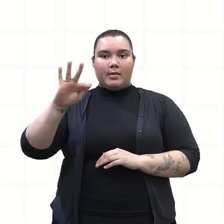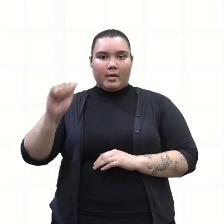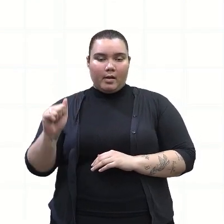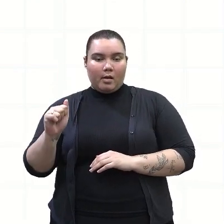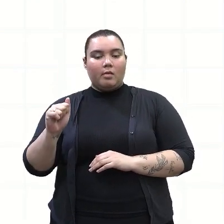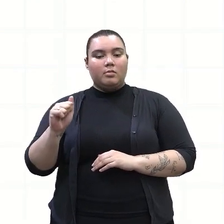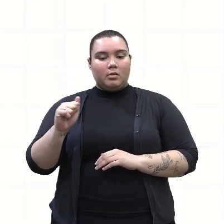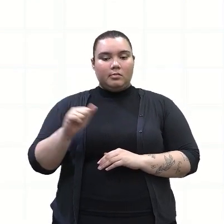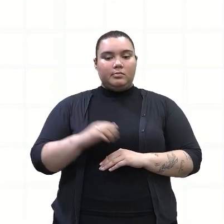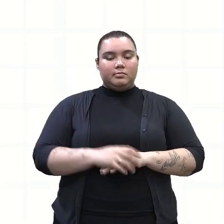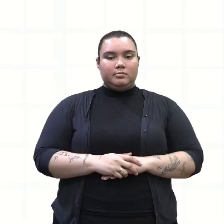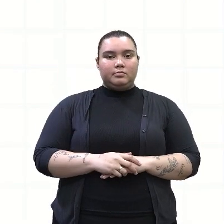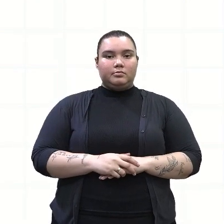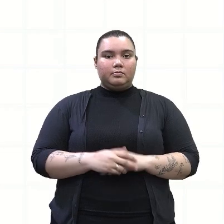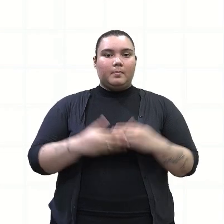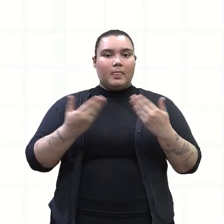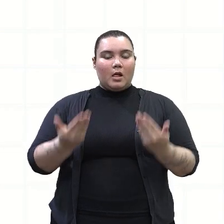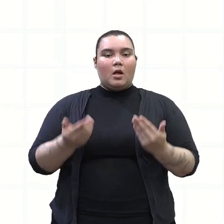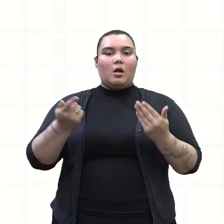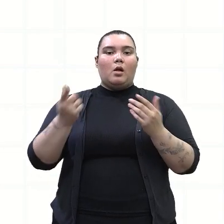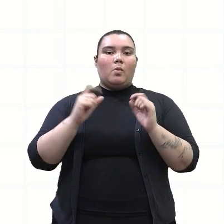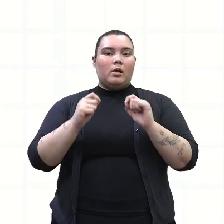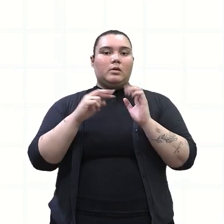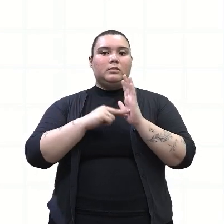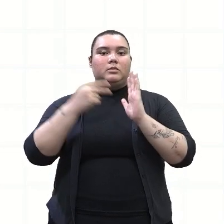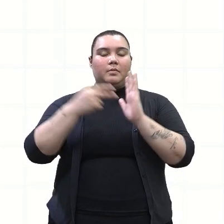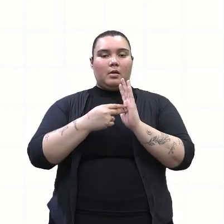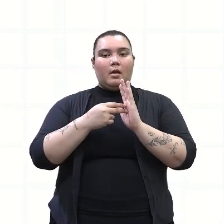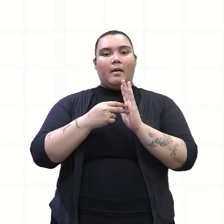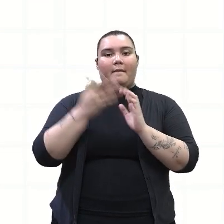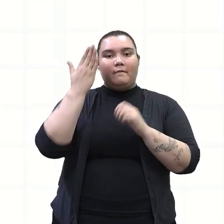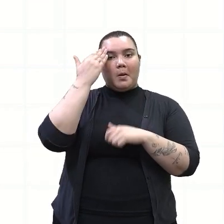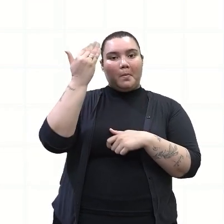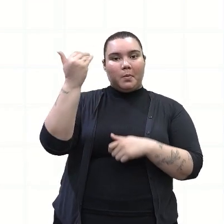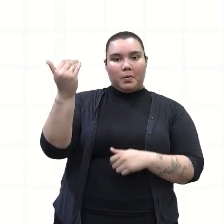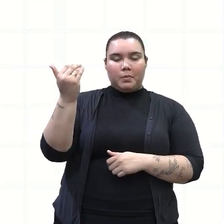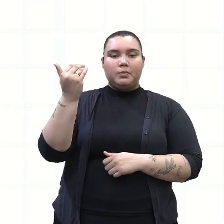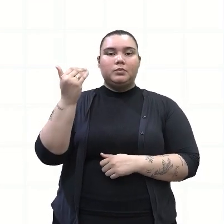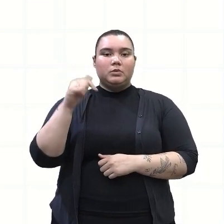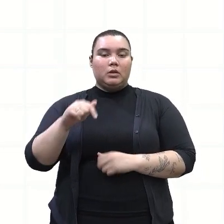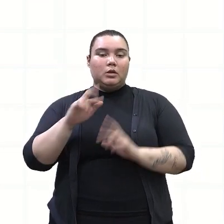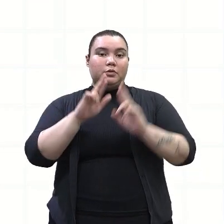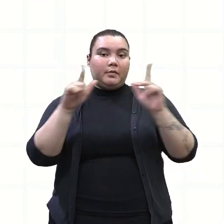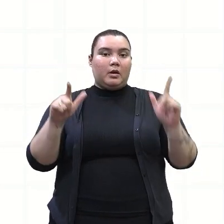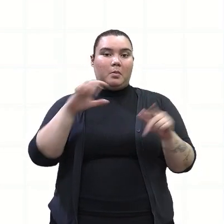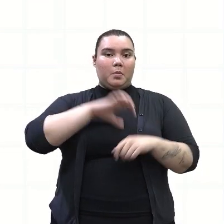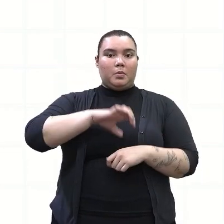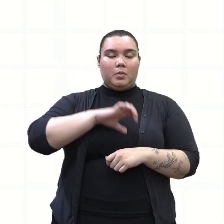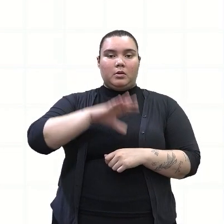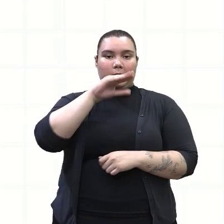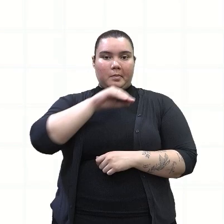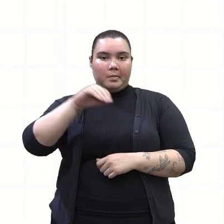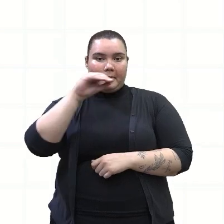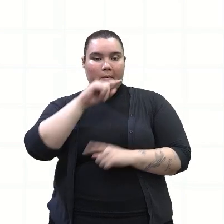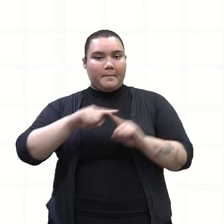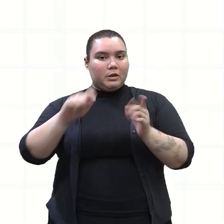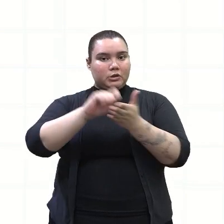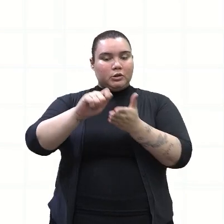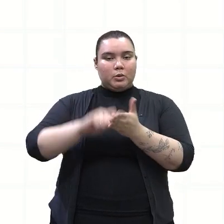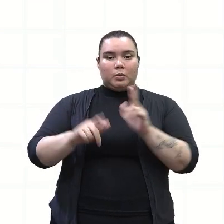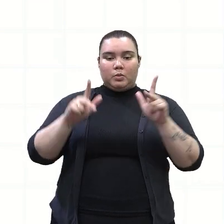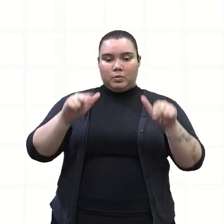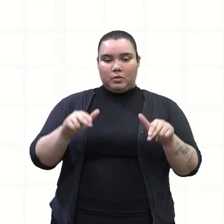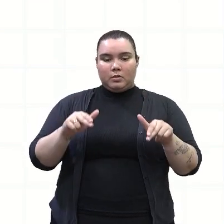Popular. Mesma coisa, né? Só a pronúncia é diferente, não é? Na língua portuguesa. Então, quero dizer